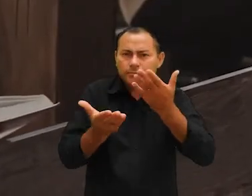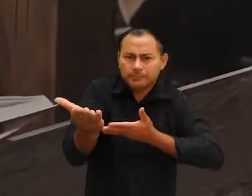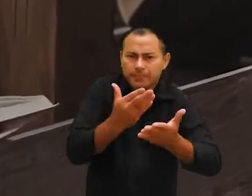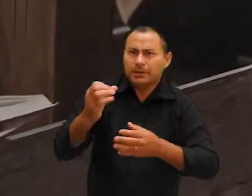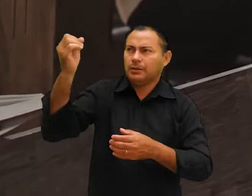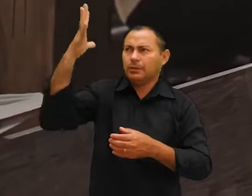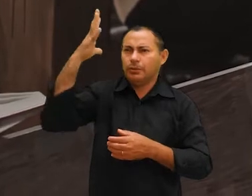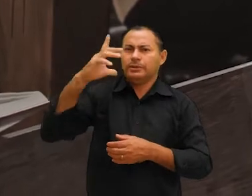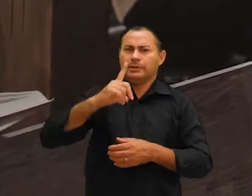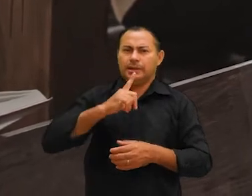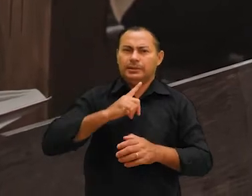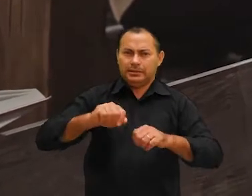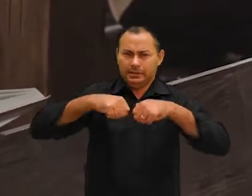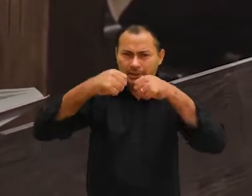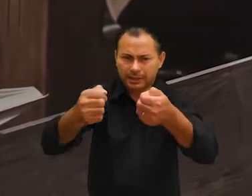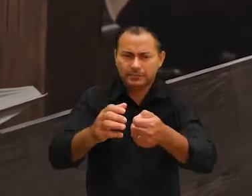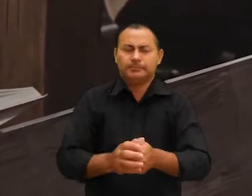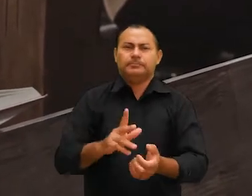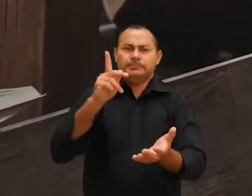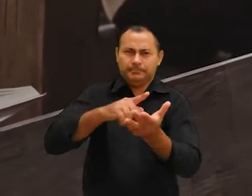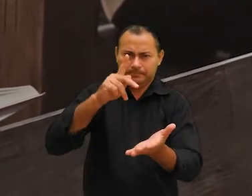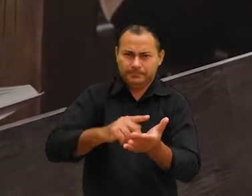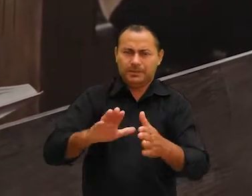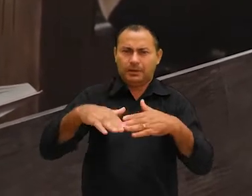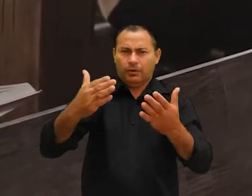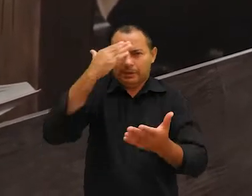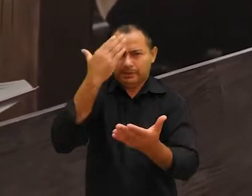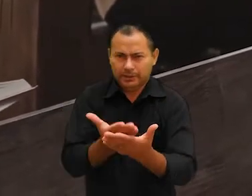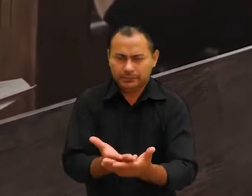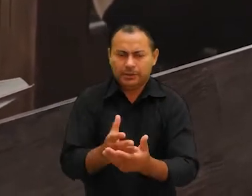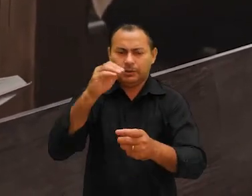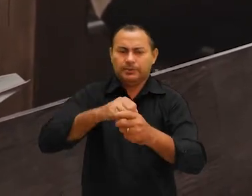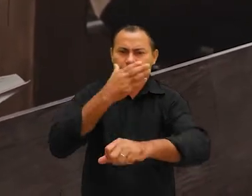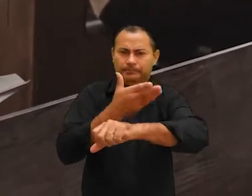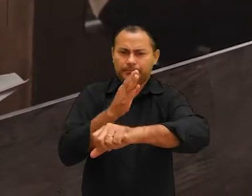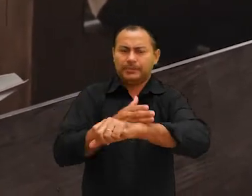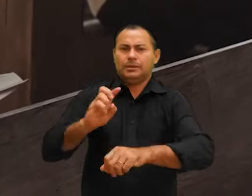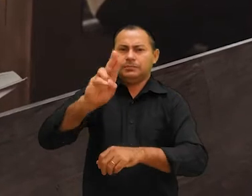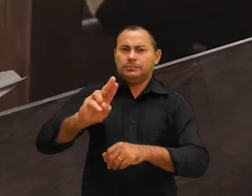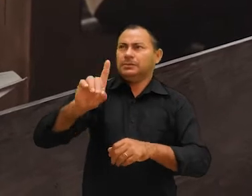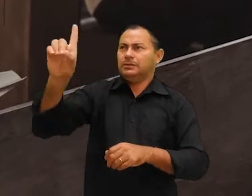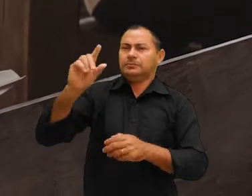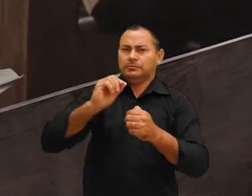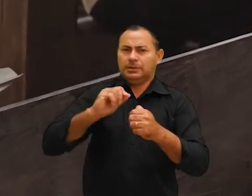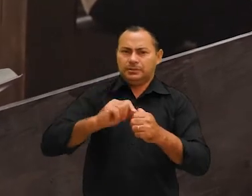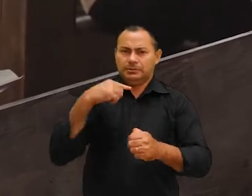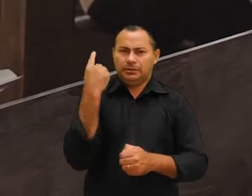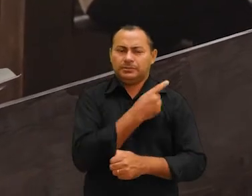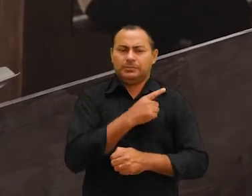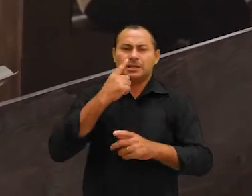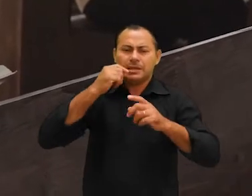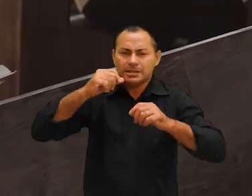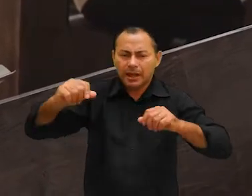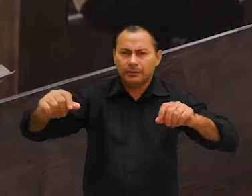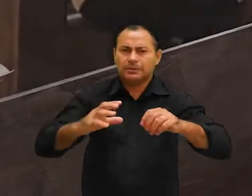tem a chance de compartilhar a luz que ele tem sido nada a ver da área na qual queremos e colocamos em prática é usada por Deus para fazer